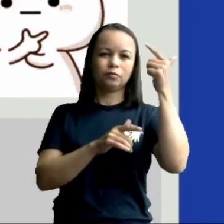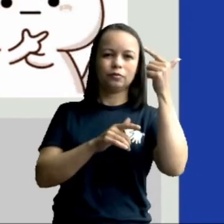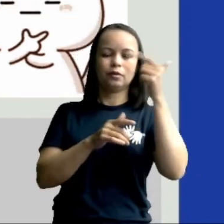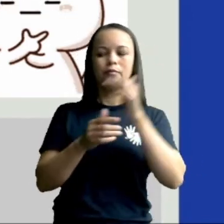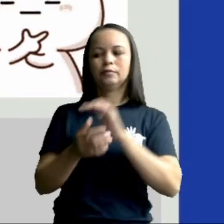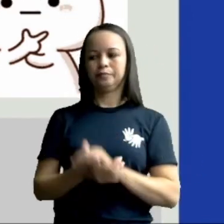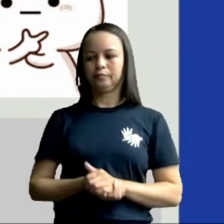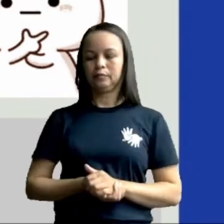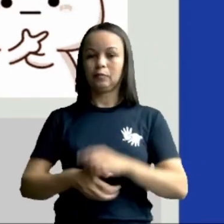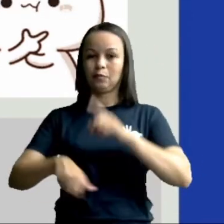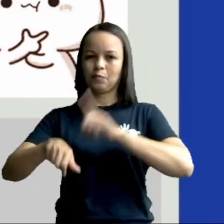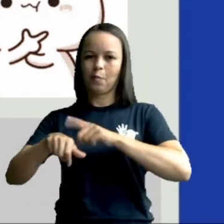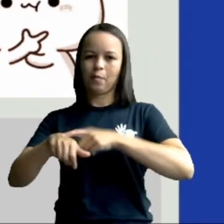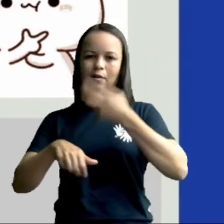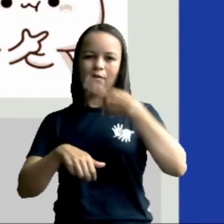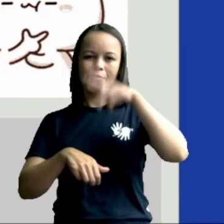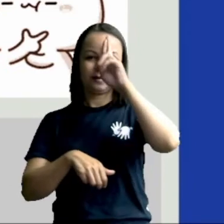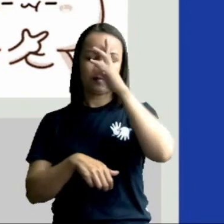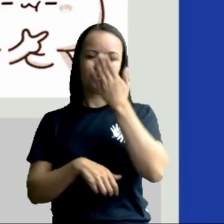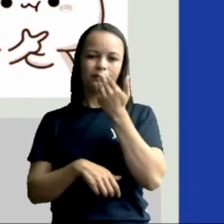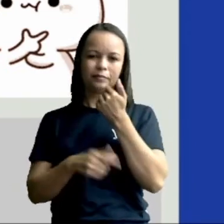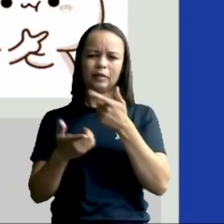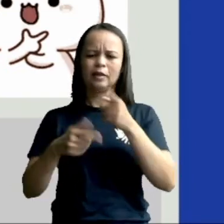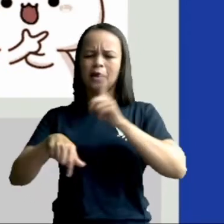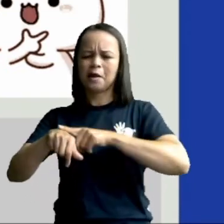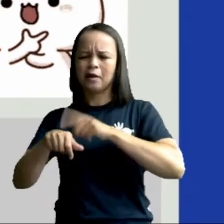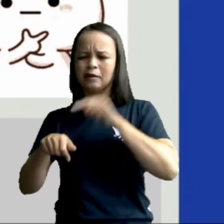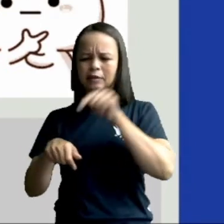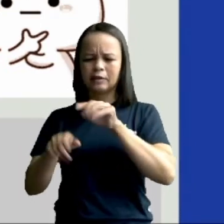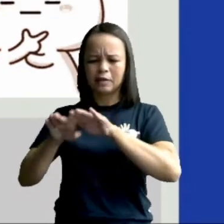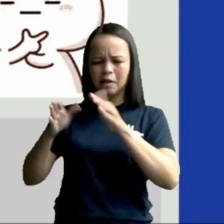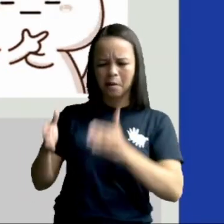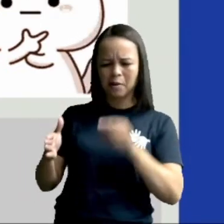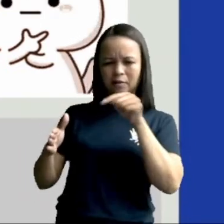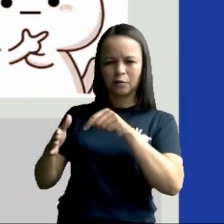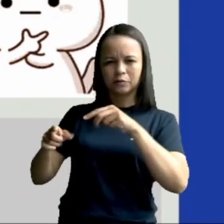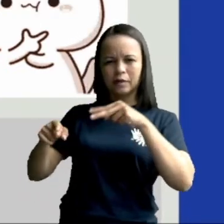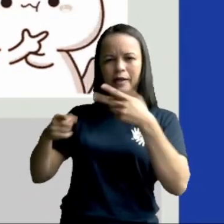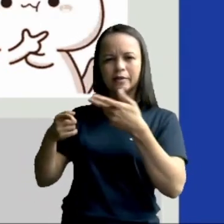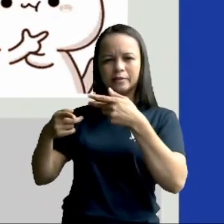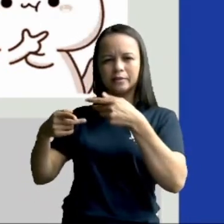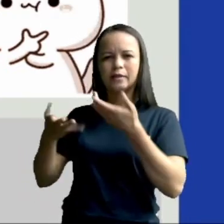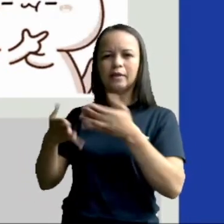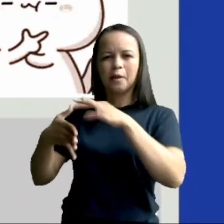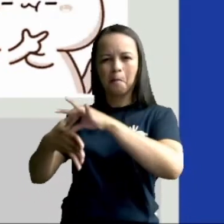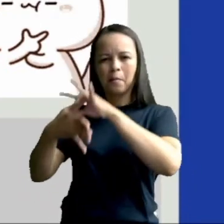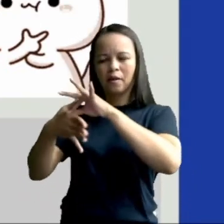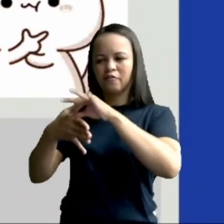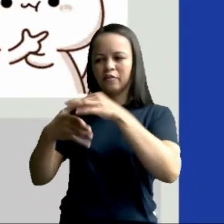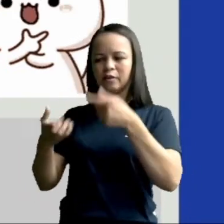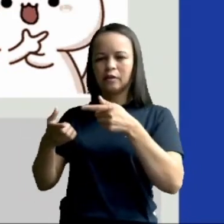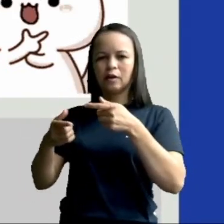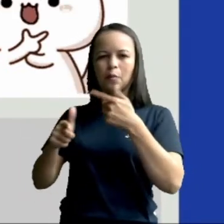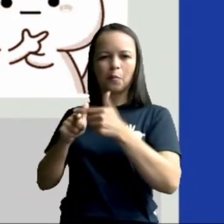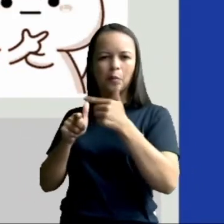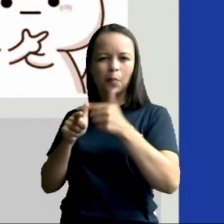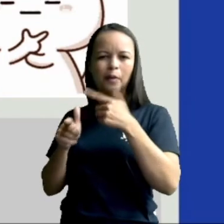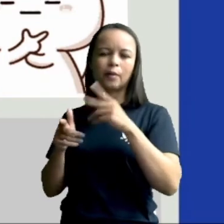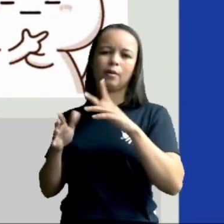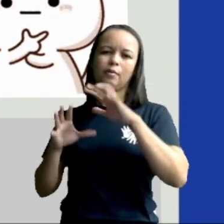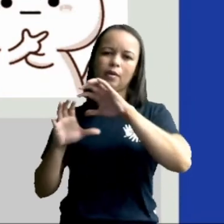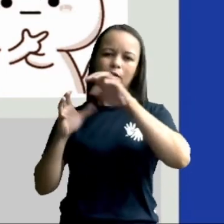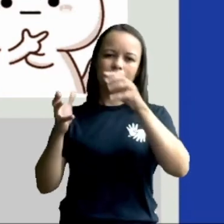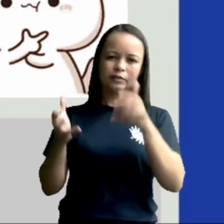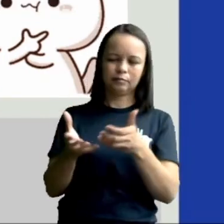do almoço. O que quase ninguém pensa nessa hora é que tanto essa mesa quanto esse bife podem ter contribuído para o aquecimento do planeta. Como?